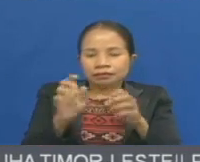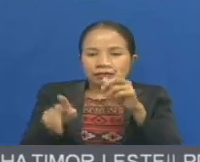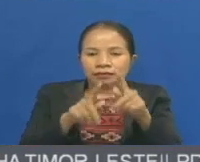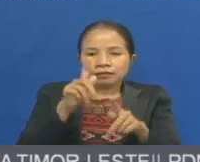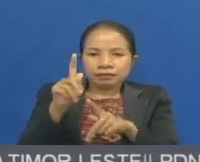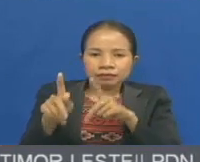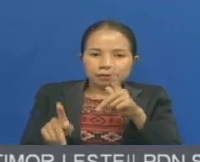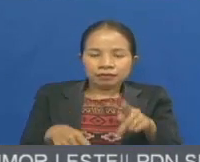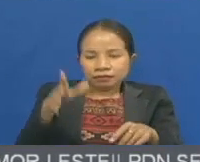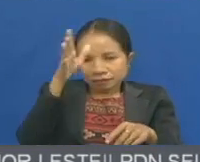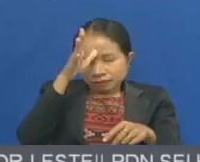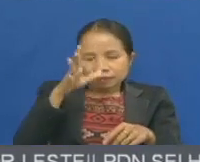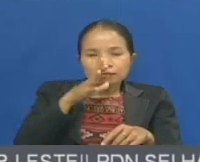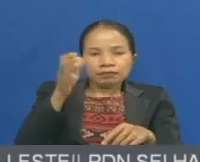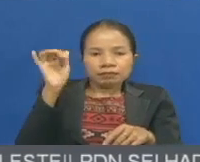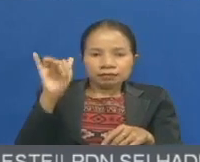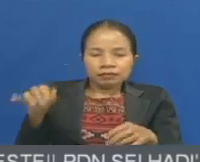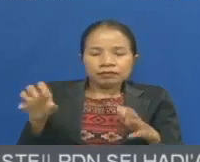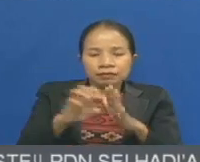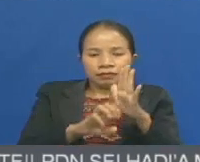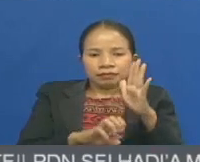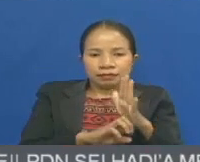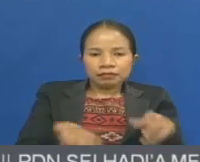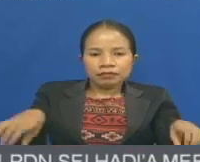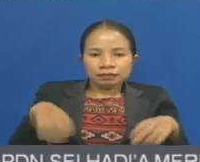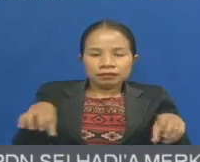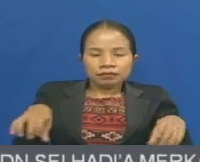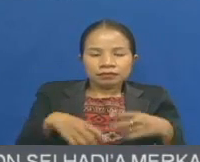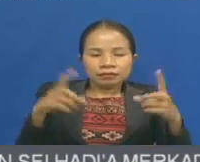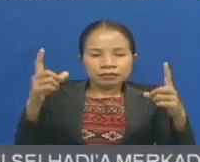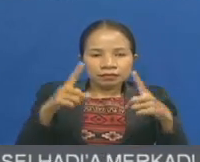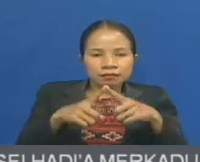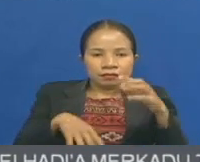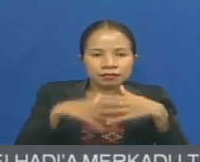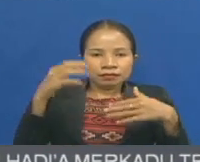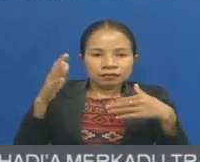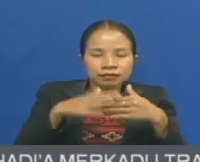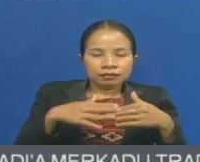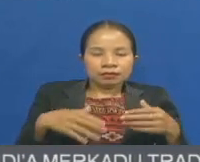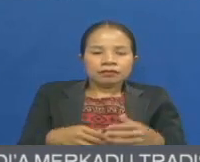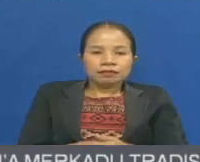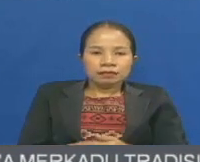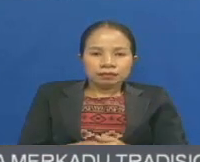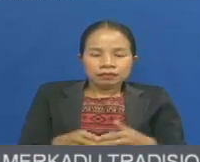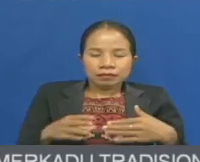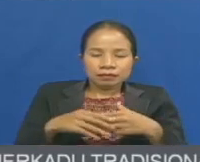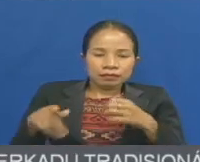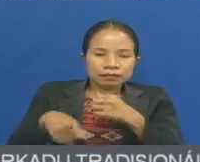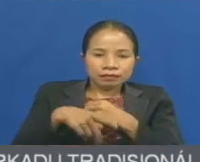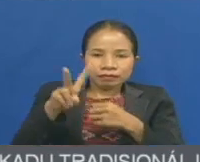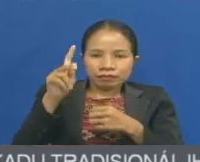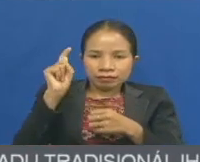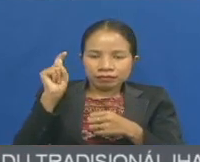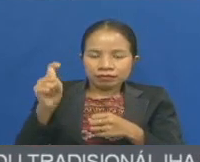popular inangaman sernia. Estado investe ona ba infraestruturas básicos. Líder Partido Os Verdes